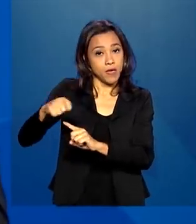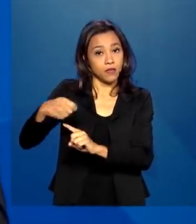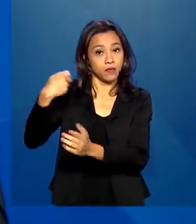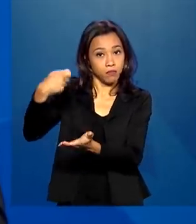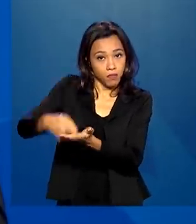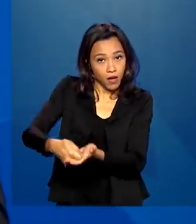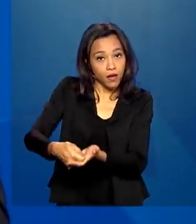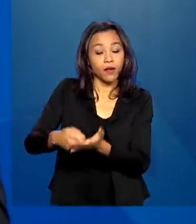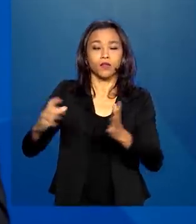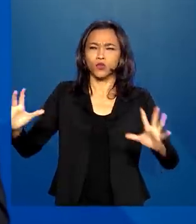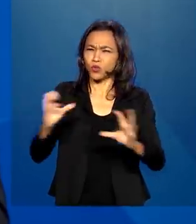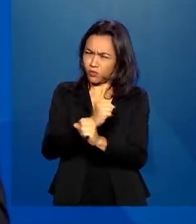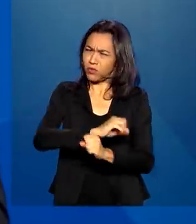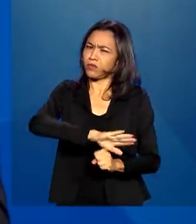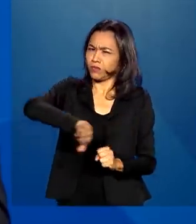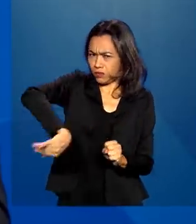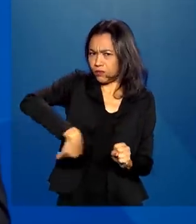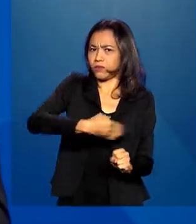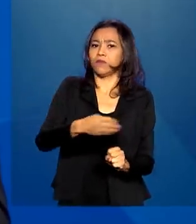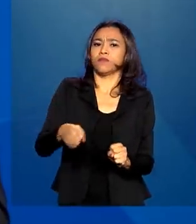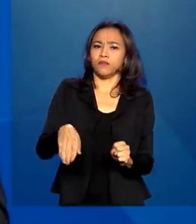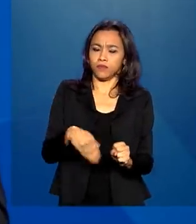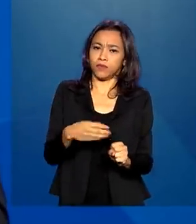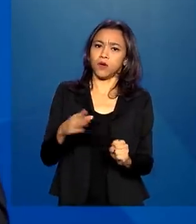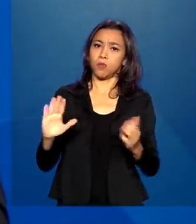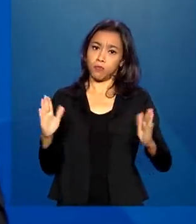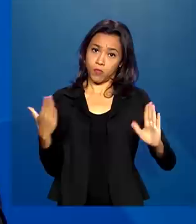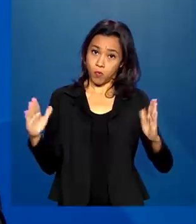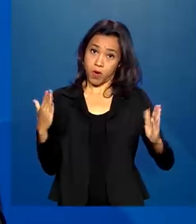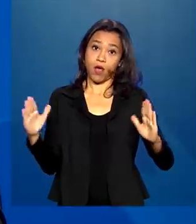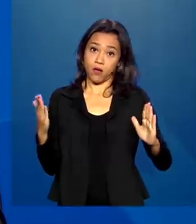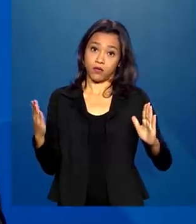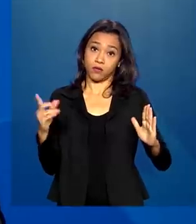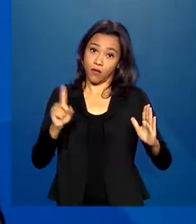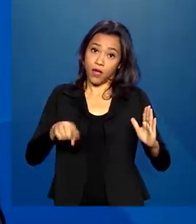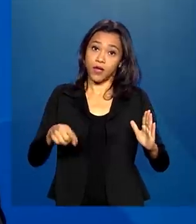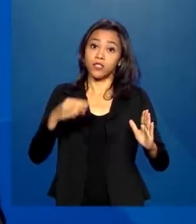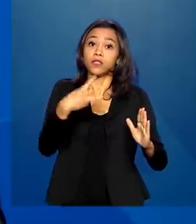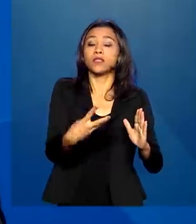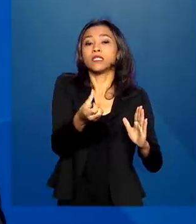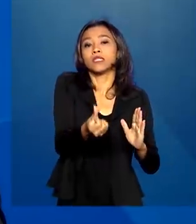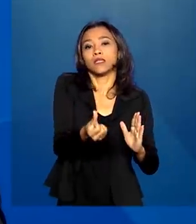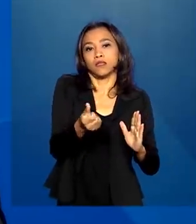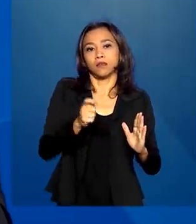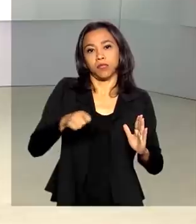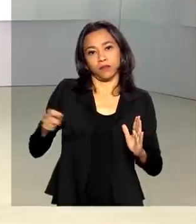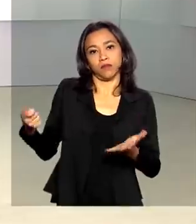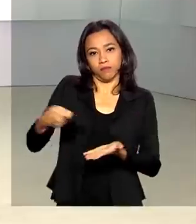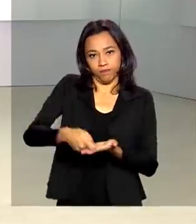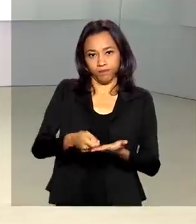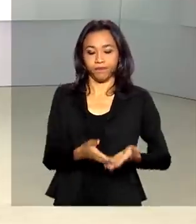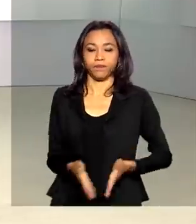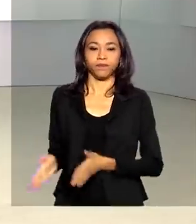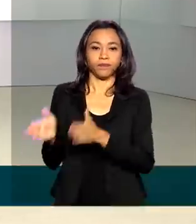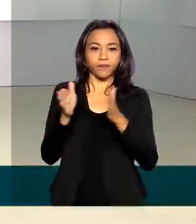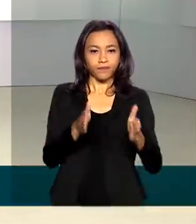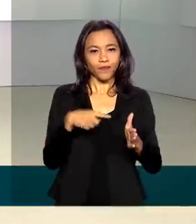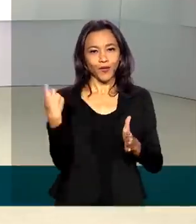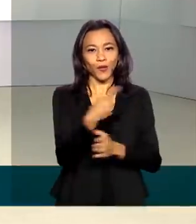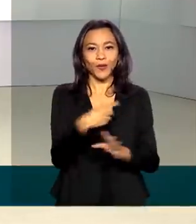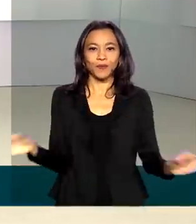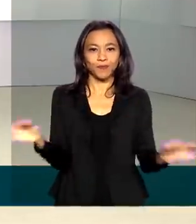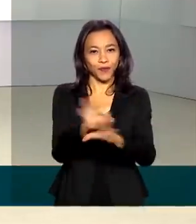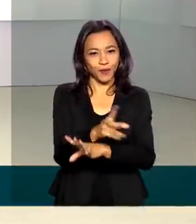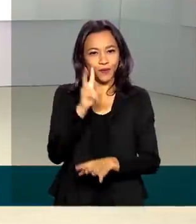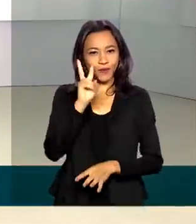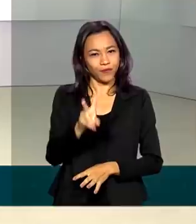meses com 30 meses, então o prazo total dessa operação é de 36 meses. A gente fica por